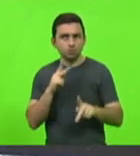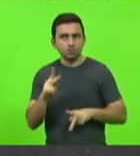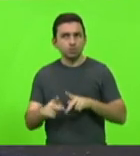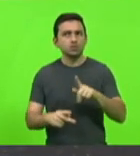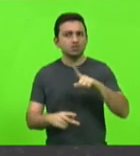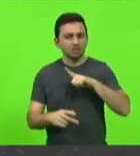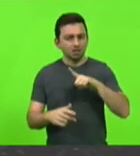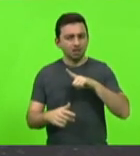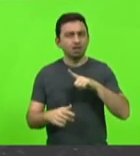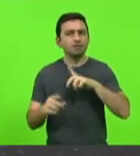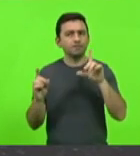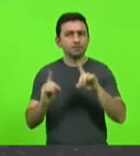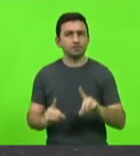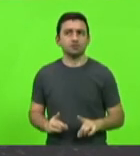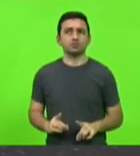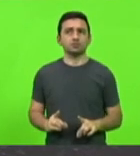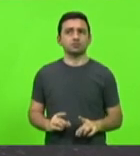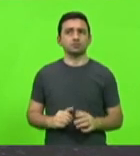de deficiência.